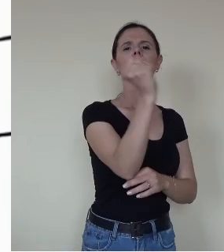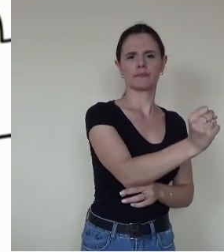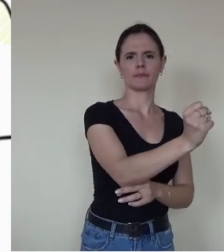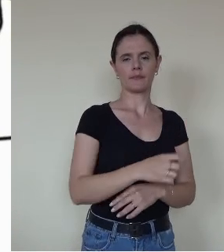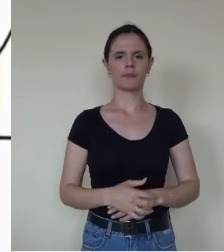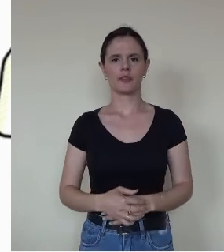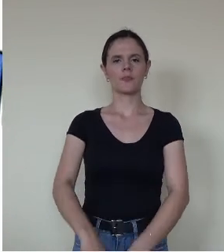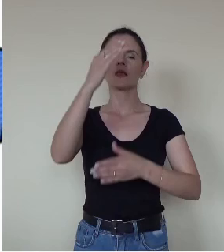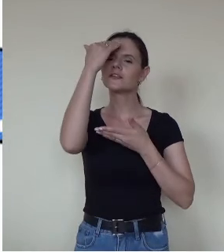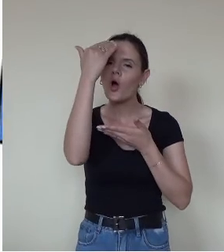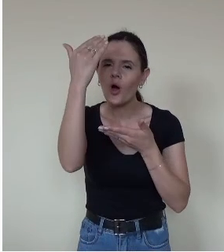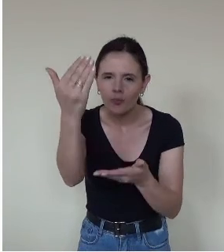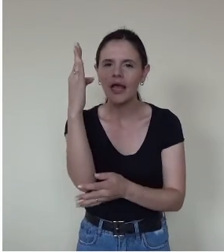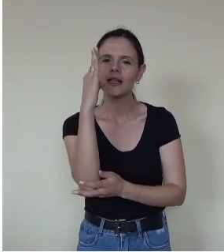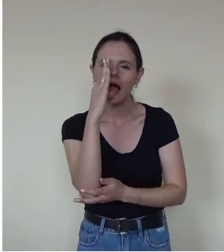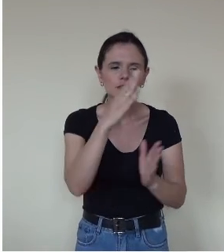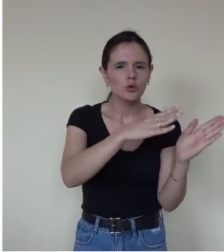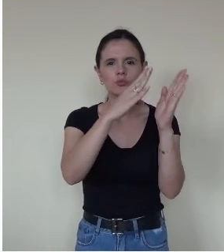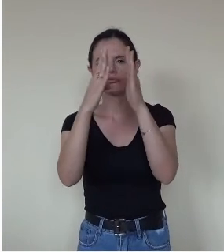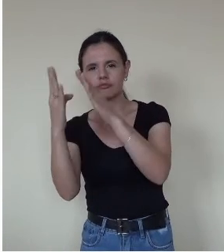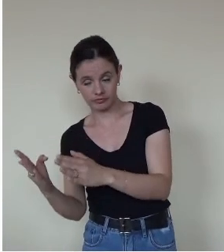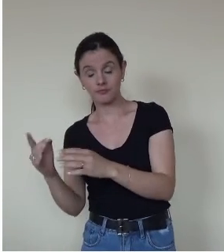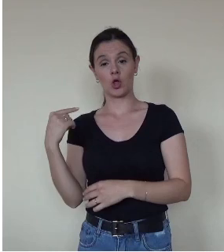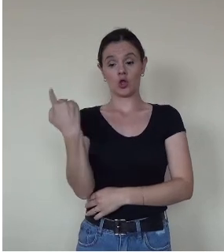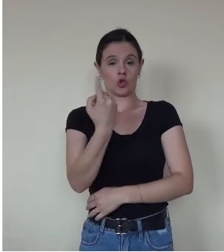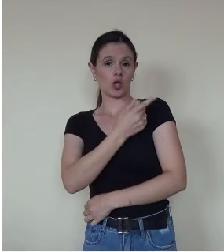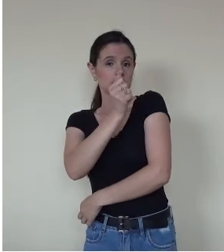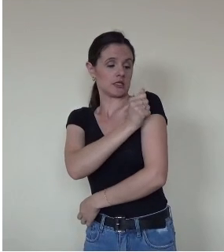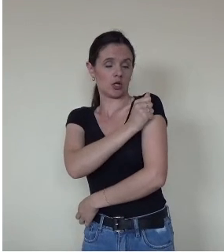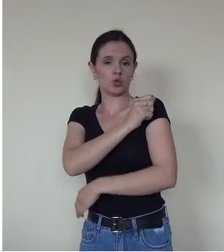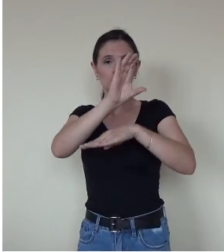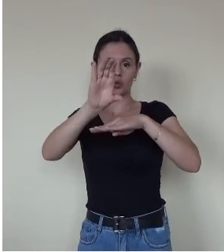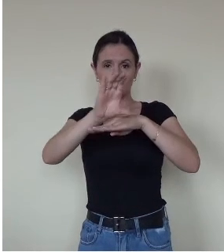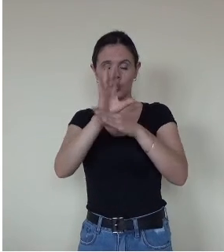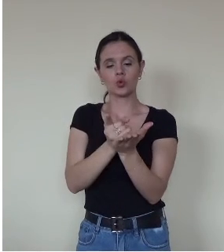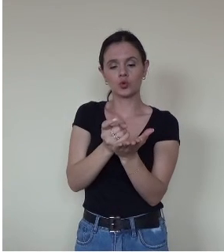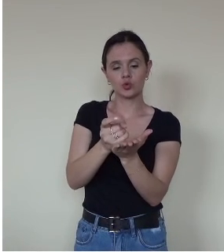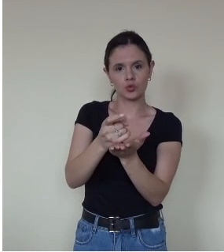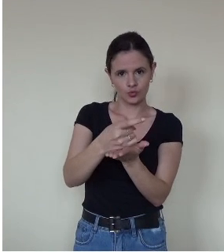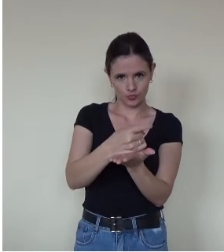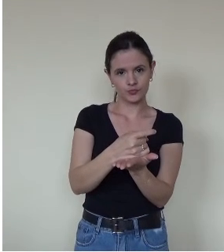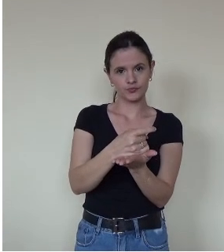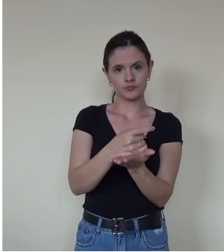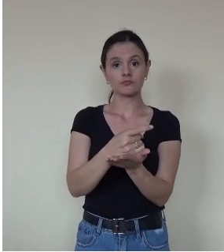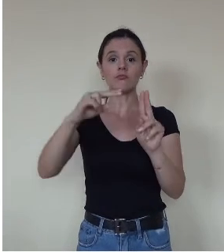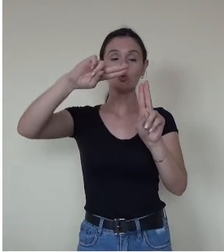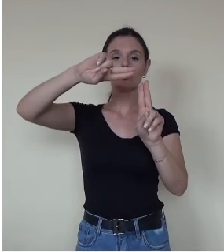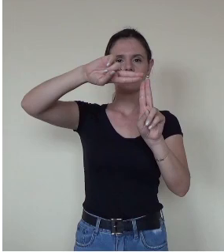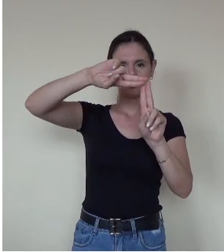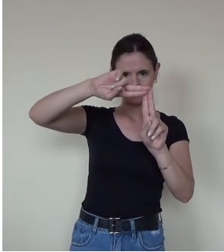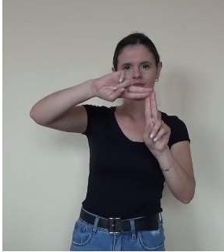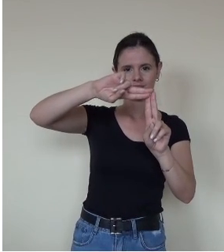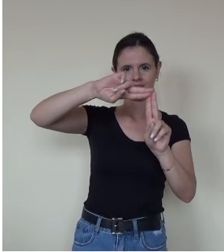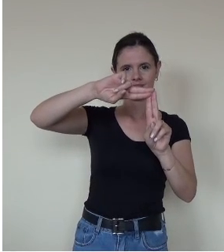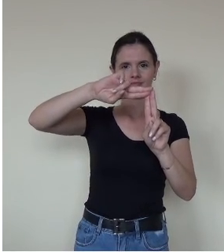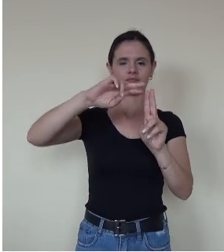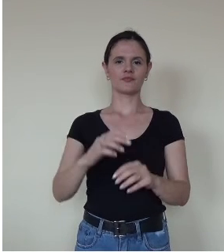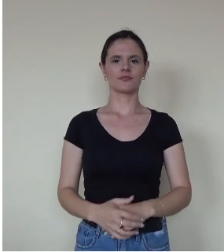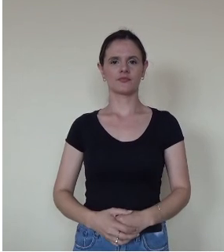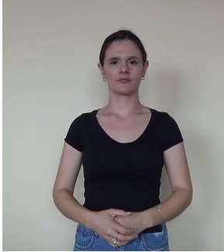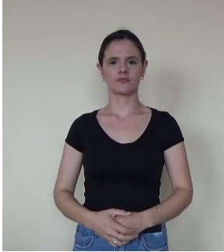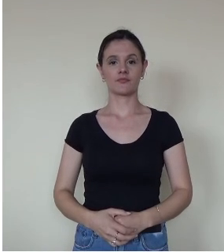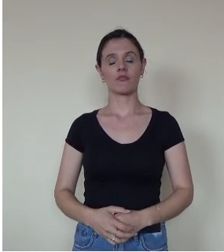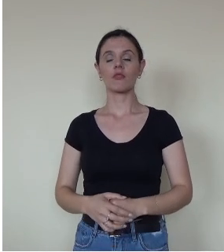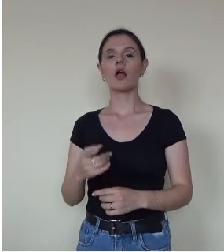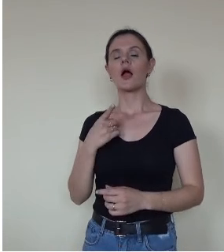Muito obrigada por assistir esse vídeo até aqui, que foi produzido pelos alunos do curso de Engenharia de Bioprocessos e Biotecnologia